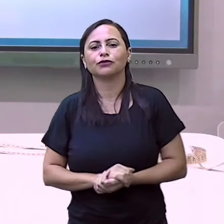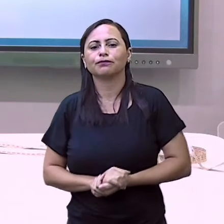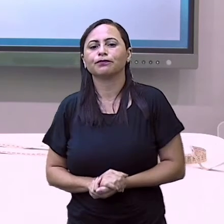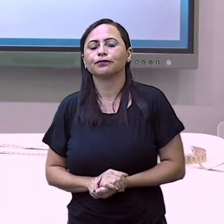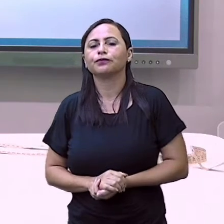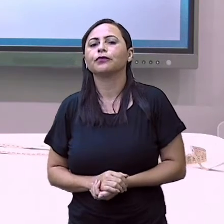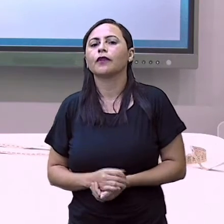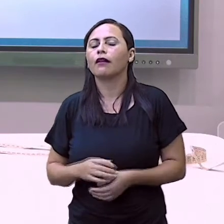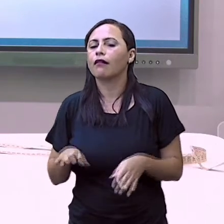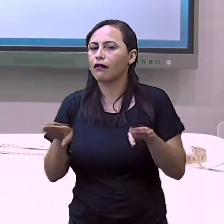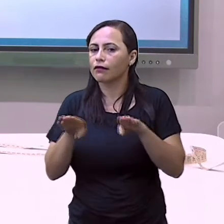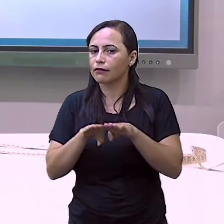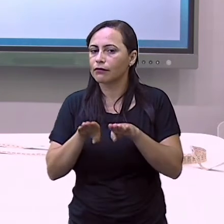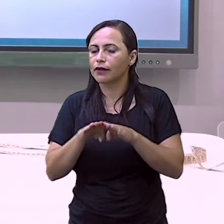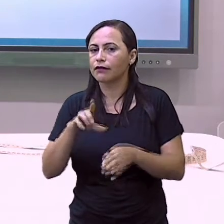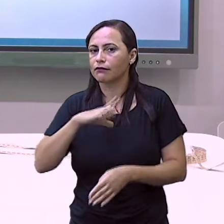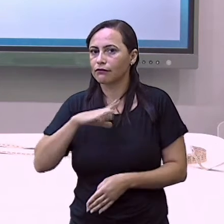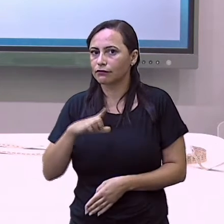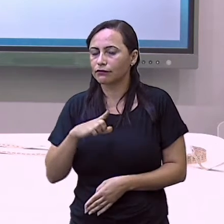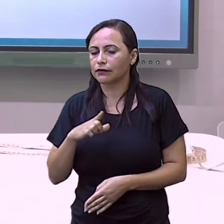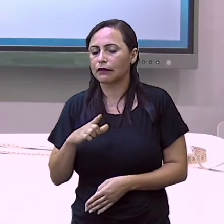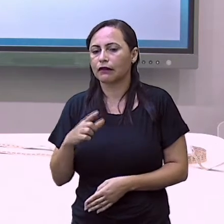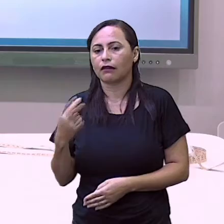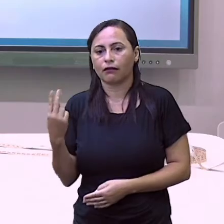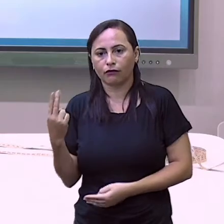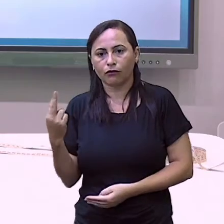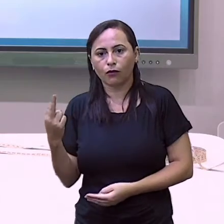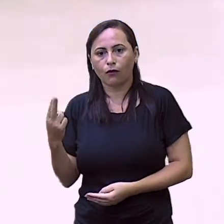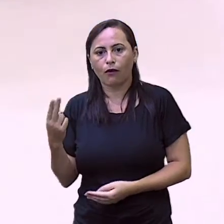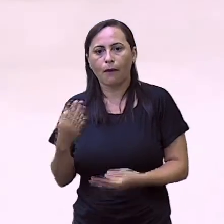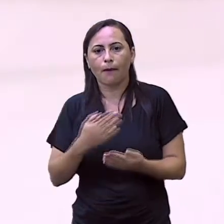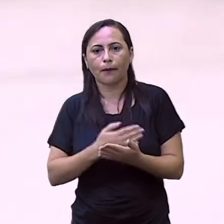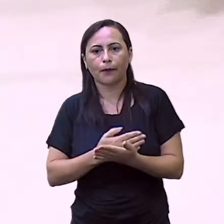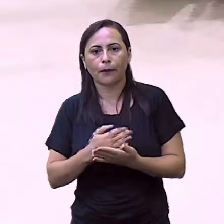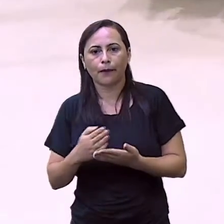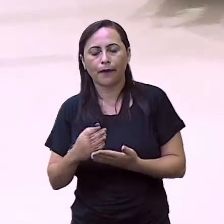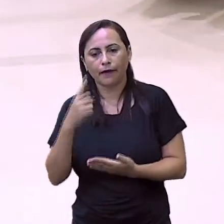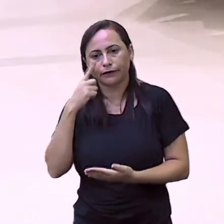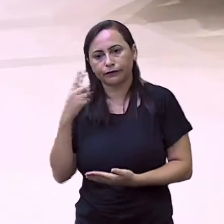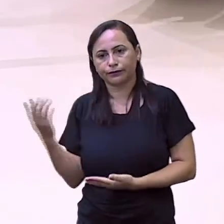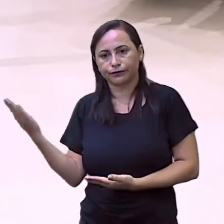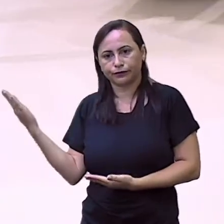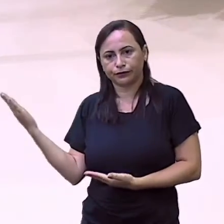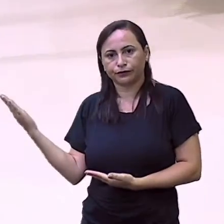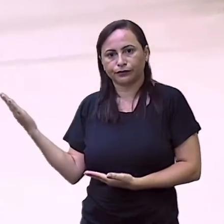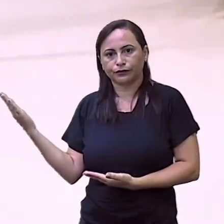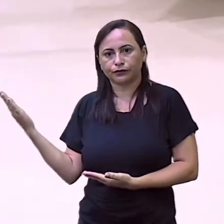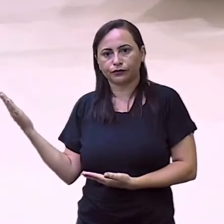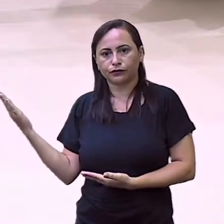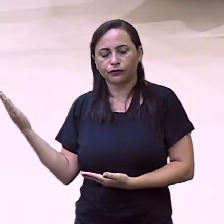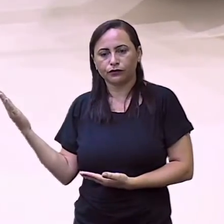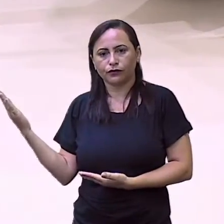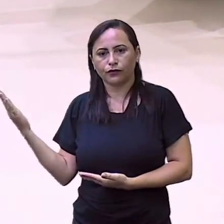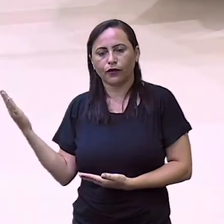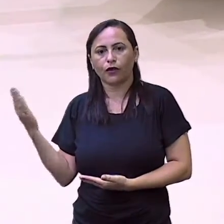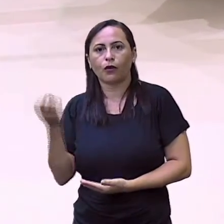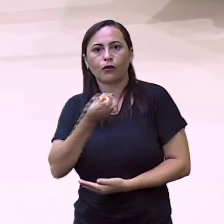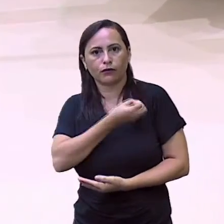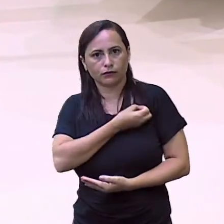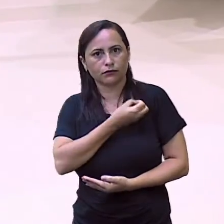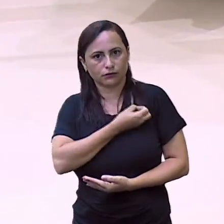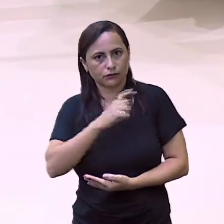ela também tem aqui o mesmo padrão, ó. Vamos observar. Ela também tem as